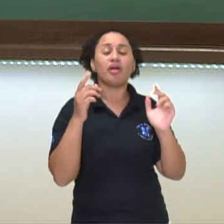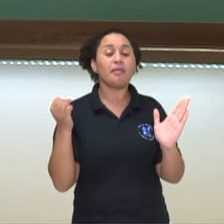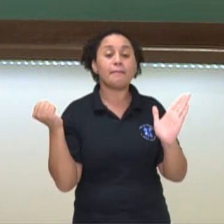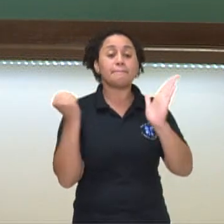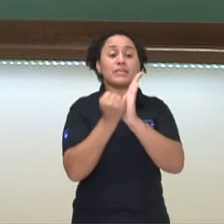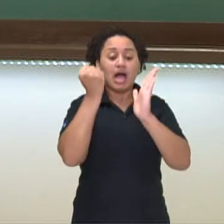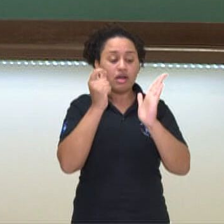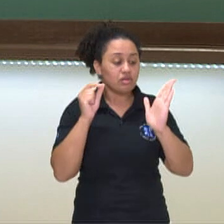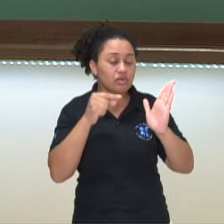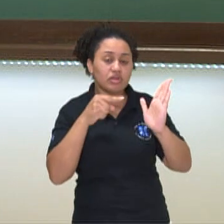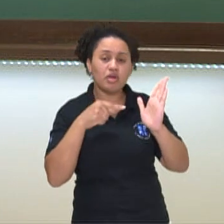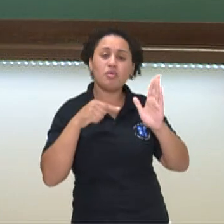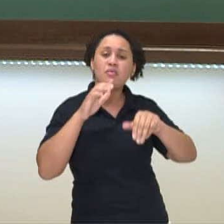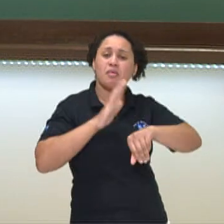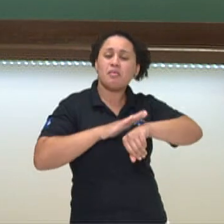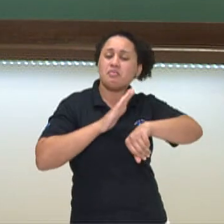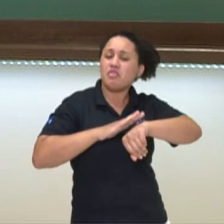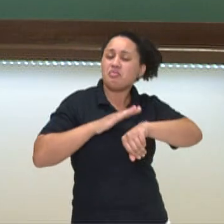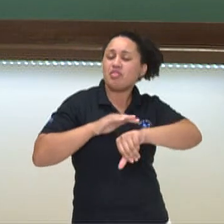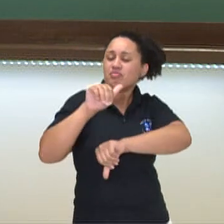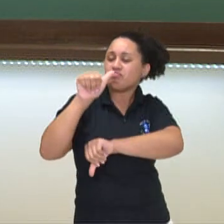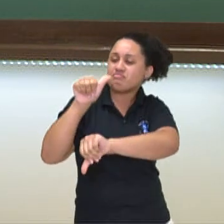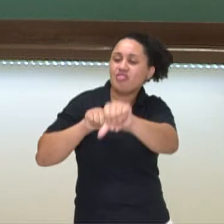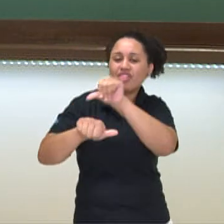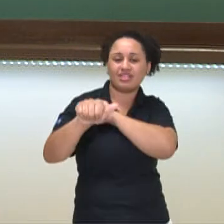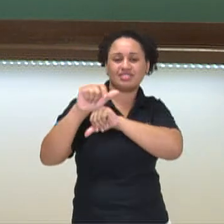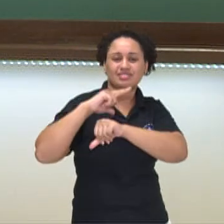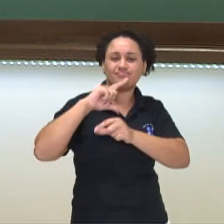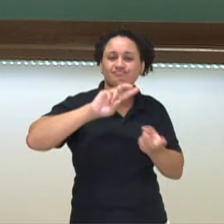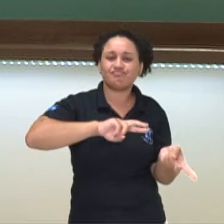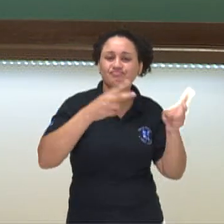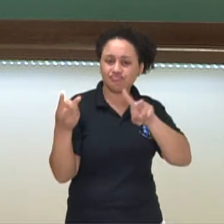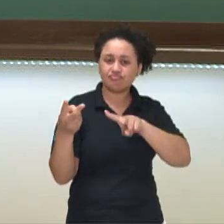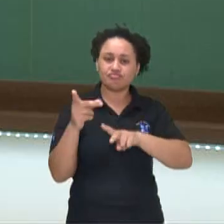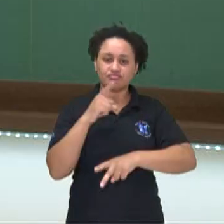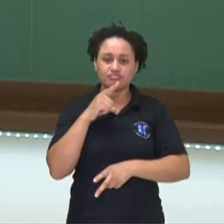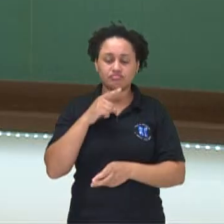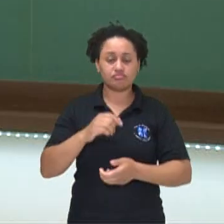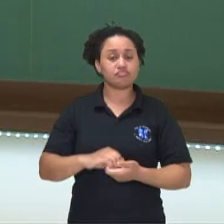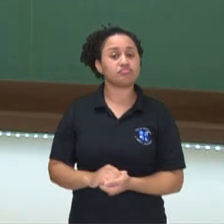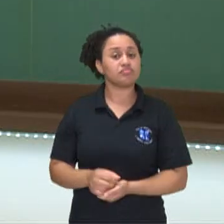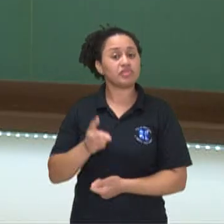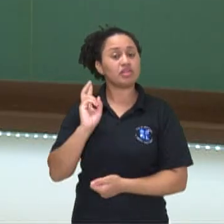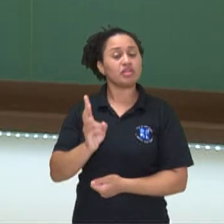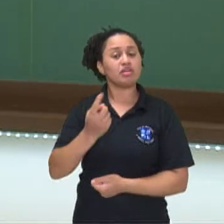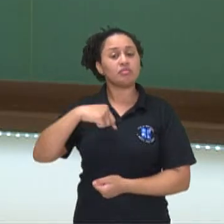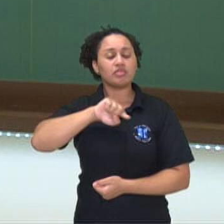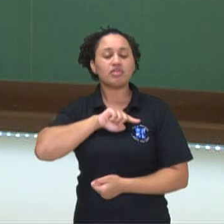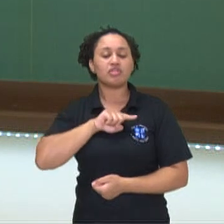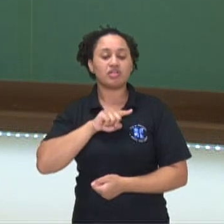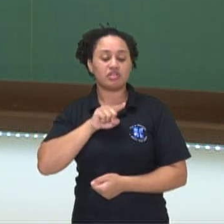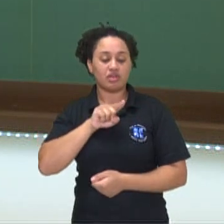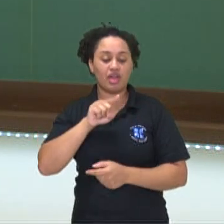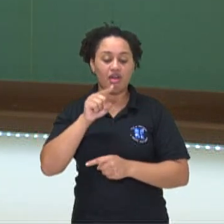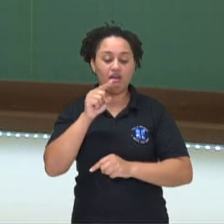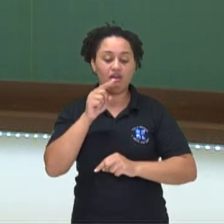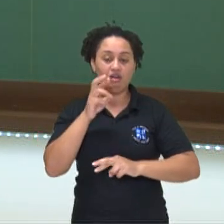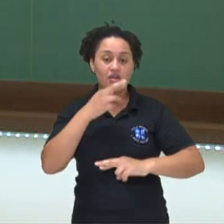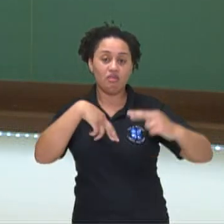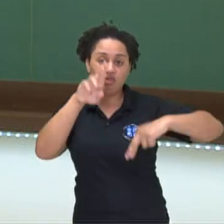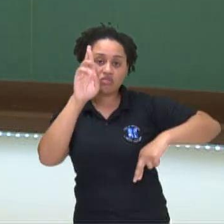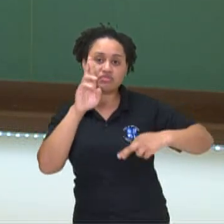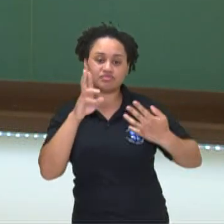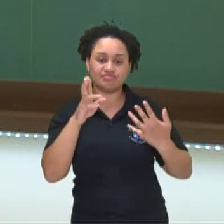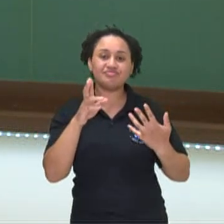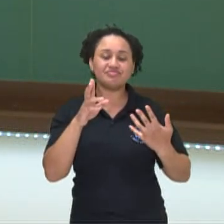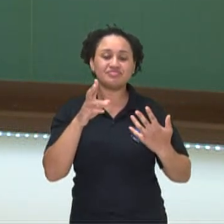a um momento de grande mudança. Sempre que estamos utilizando a palavra revolução, nós